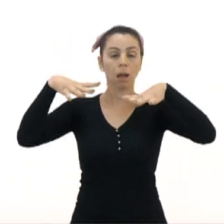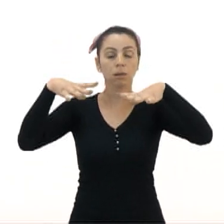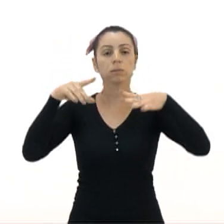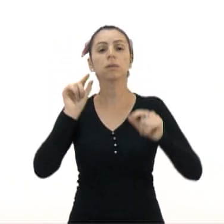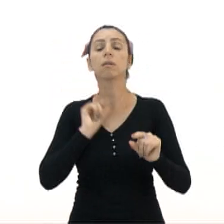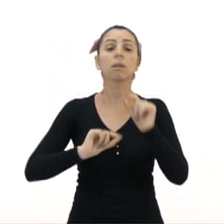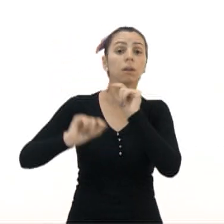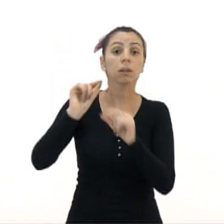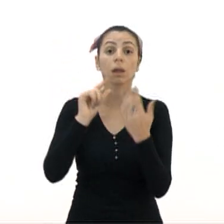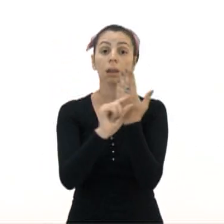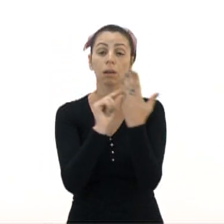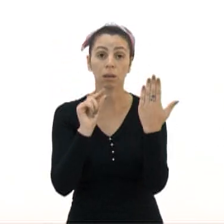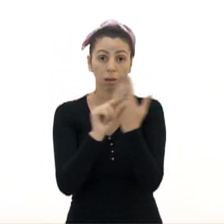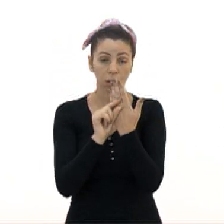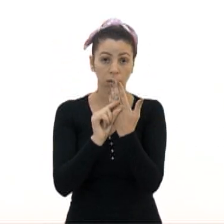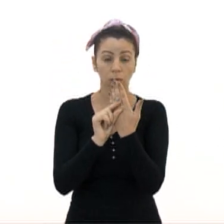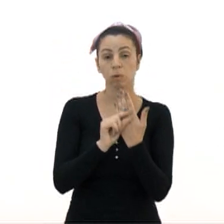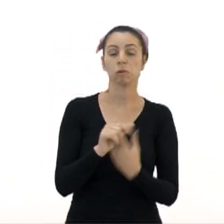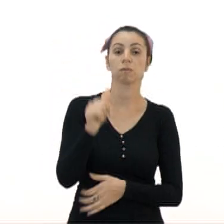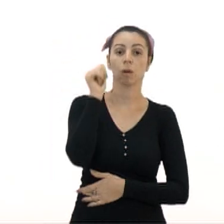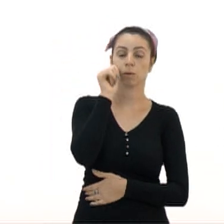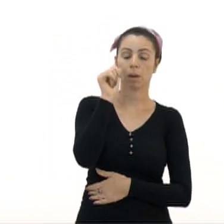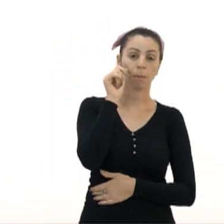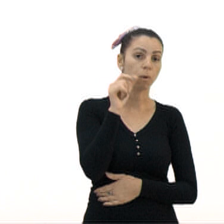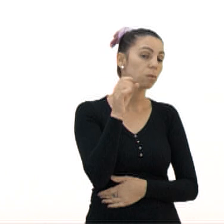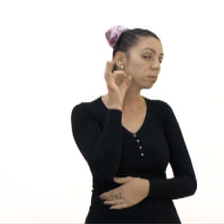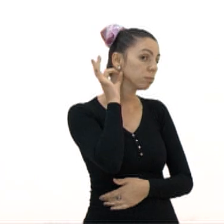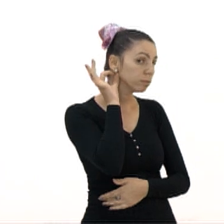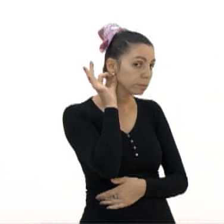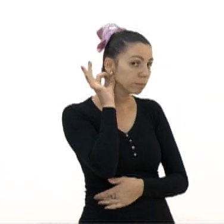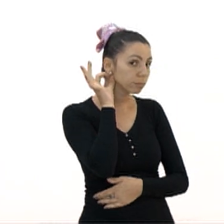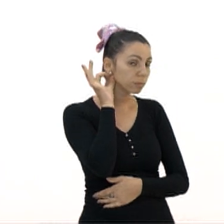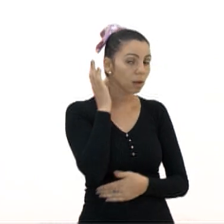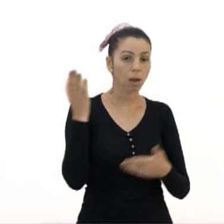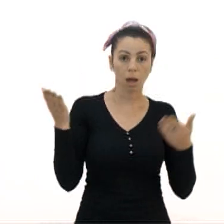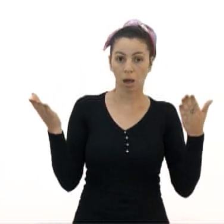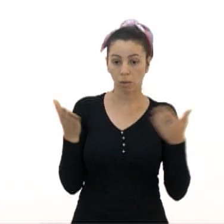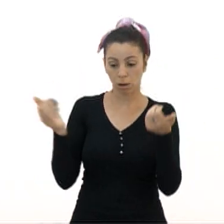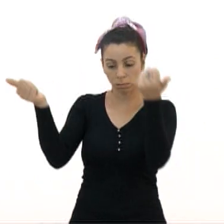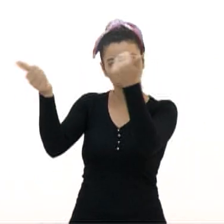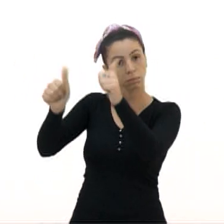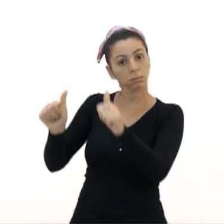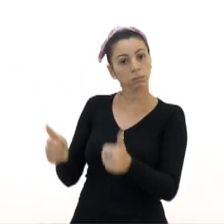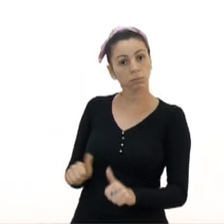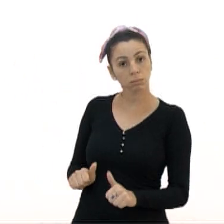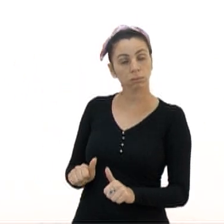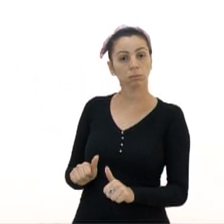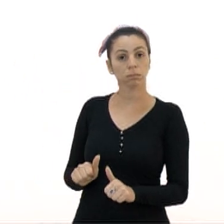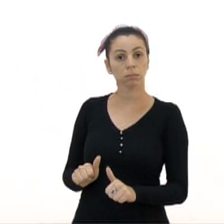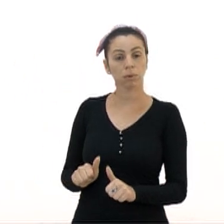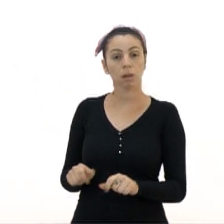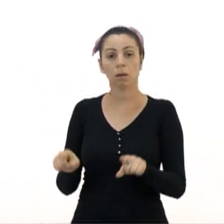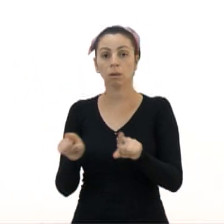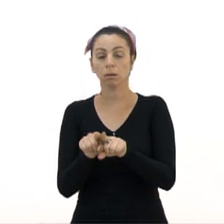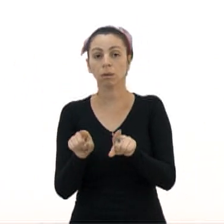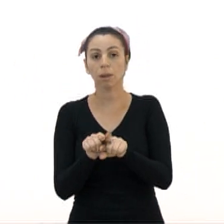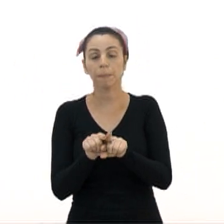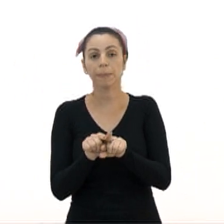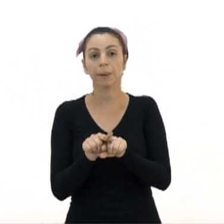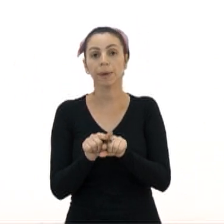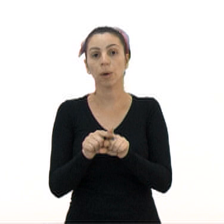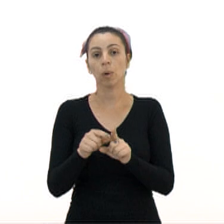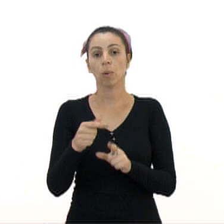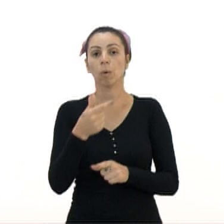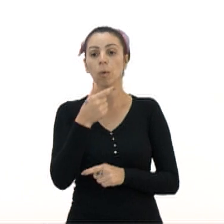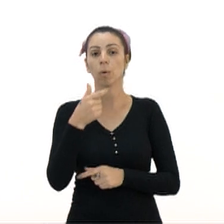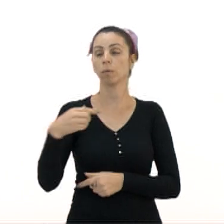artista? Então, a gente falou da moça do brinco de pérola, a gente falou da escultura agora, a gente falou do cara da selfie, a